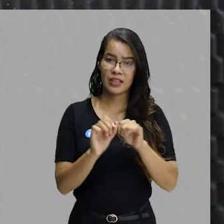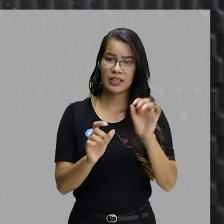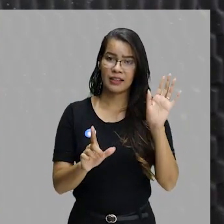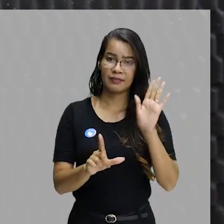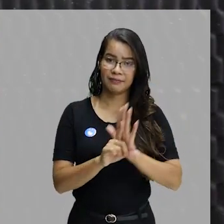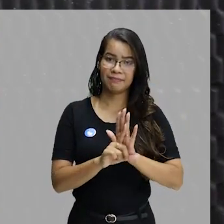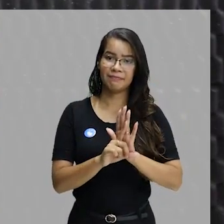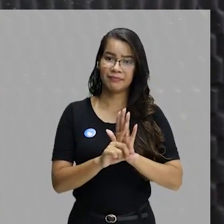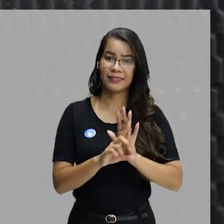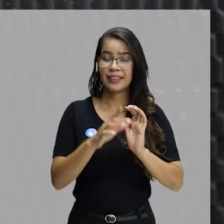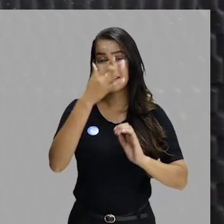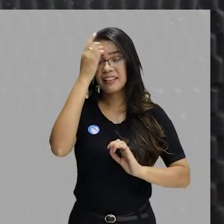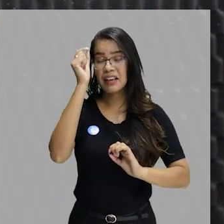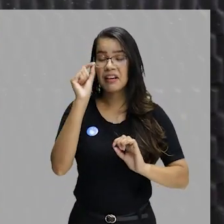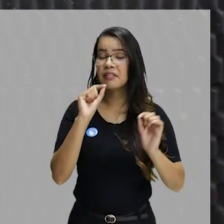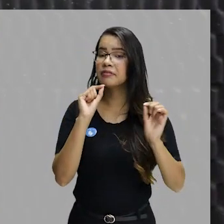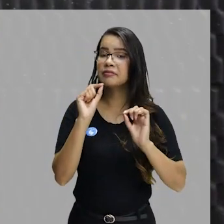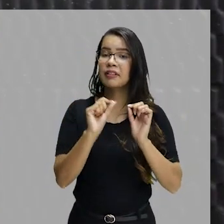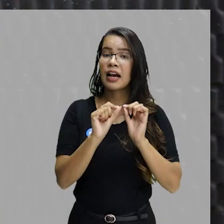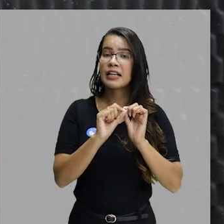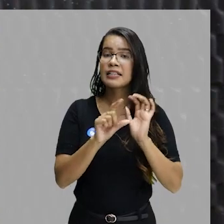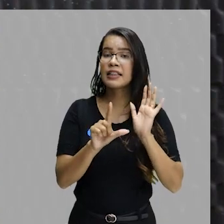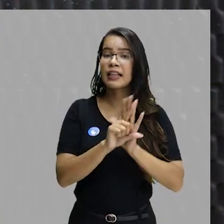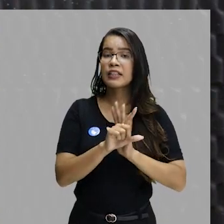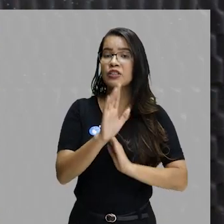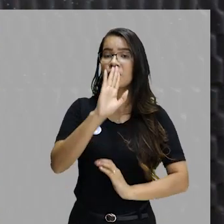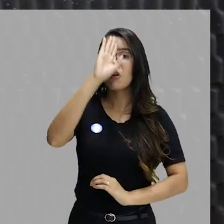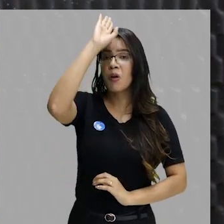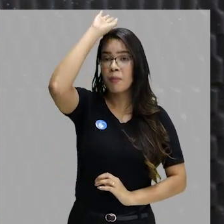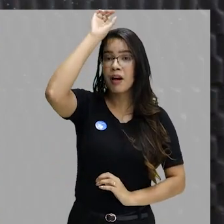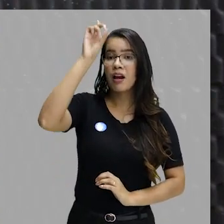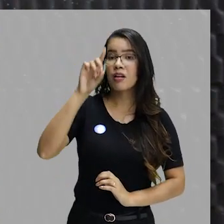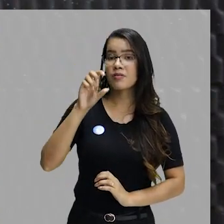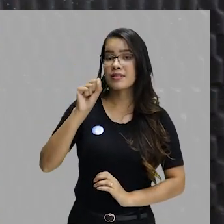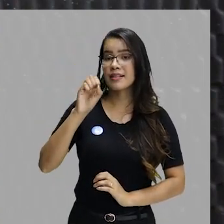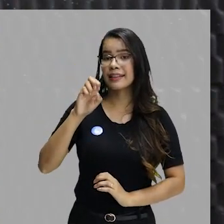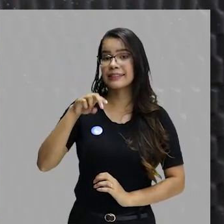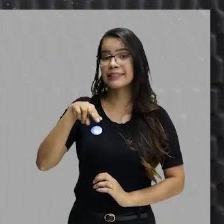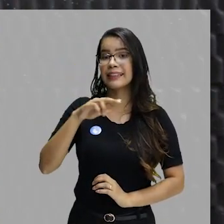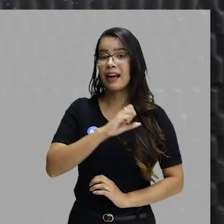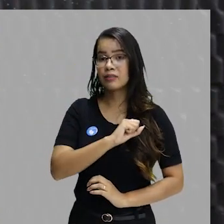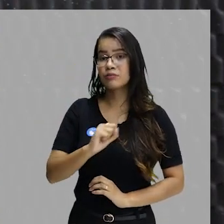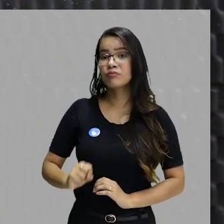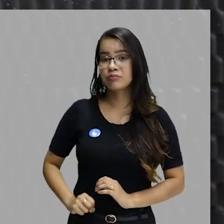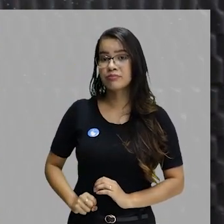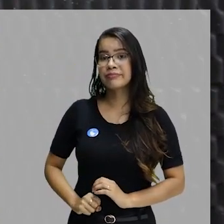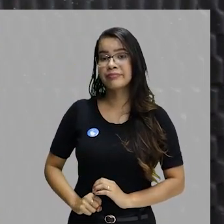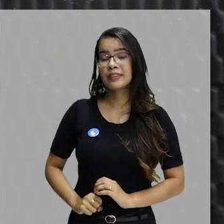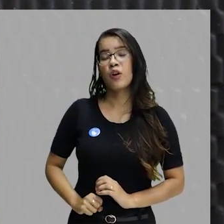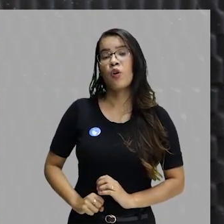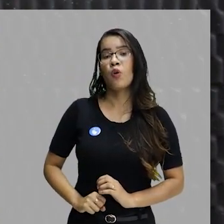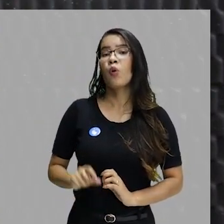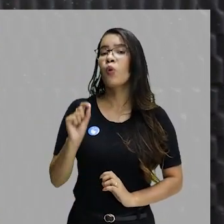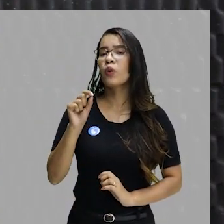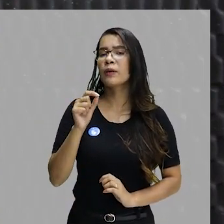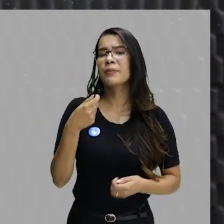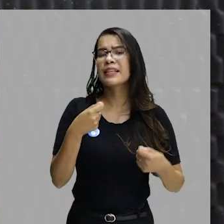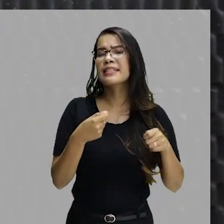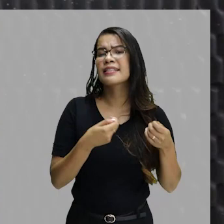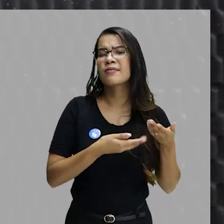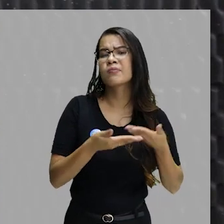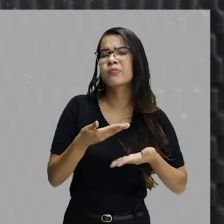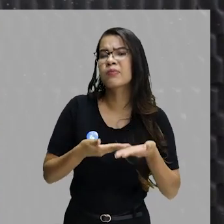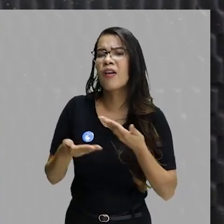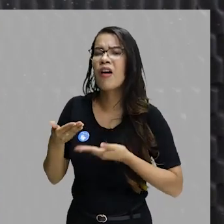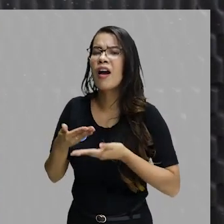leis. Quem faz as leis de Roma é o Senado. Quem controla o orçamento, ou seja, o que deve ser gasto, é o